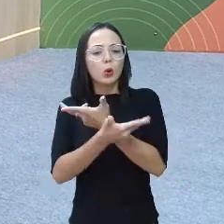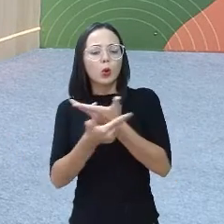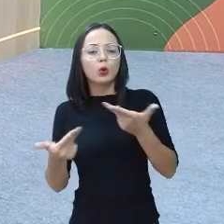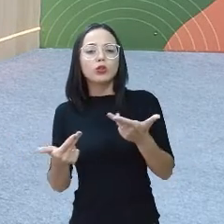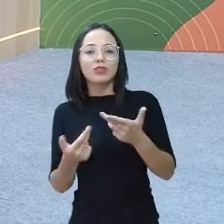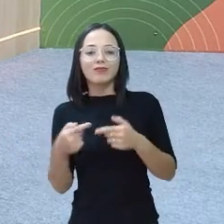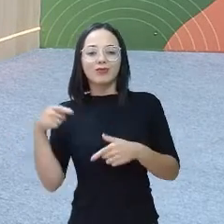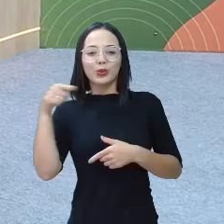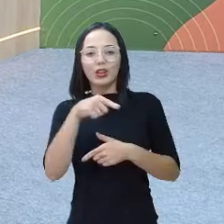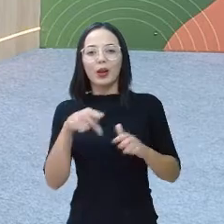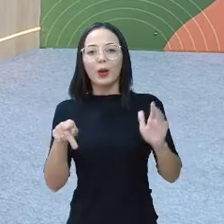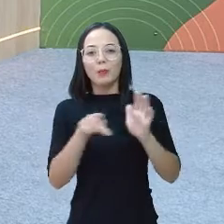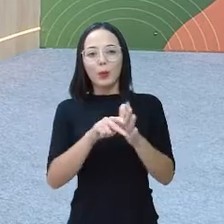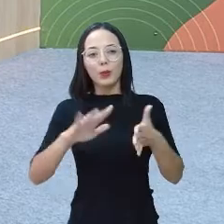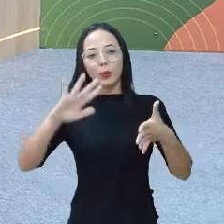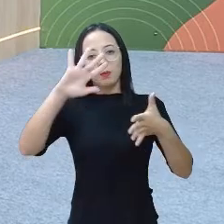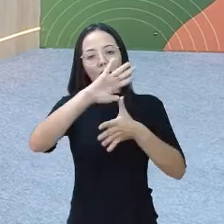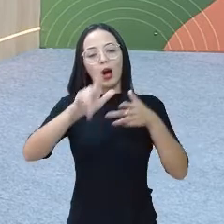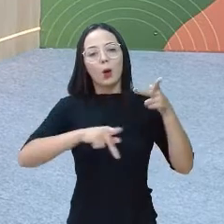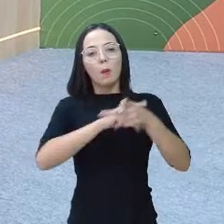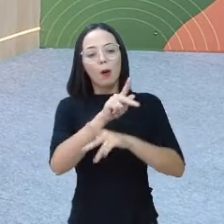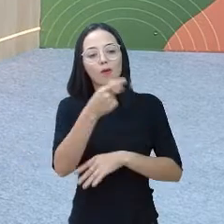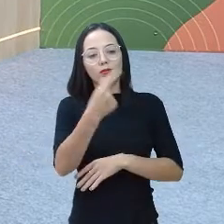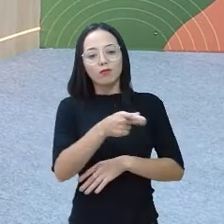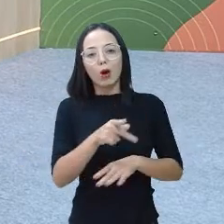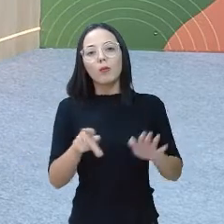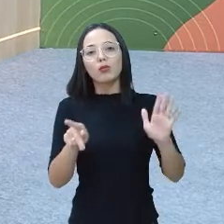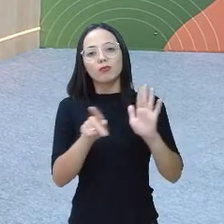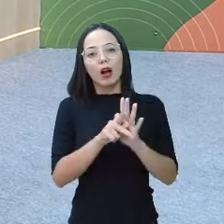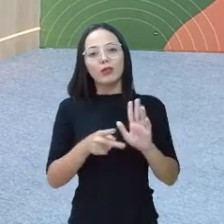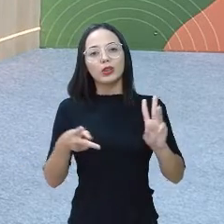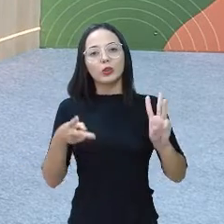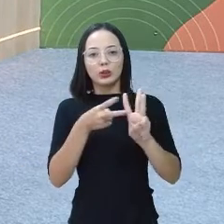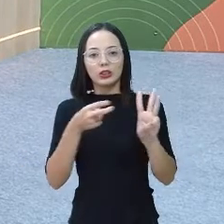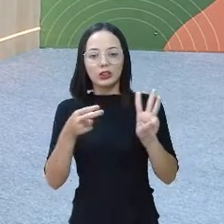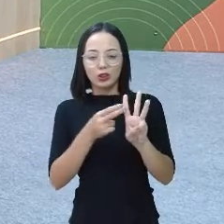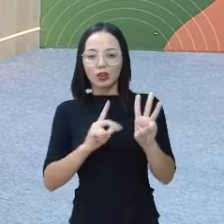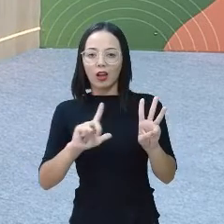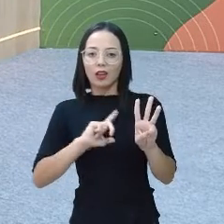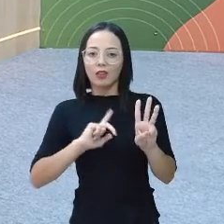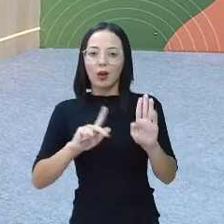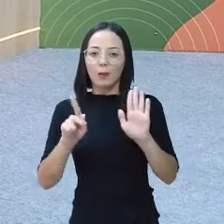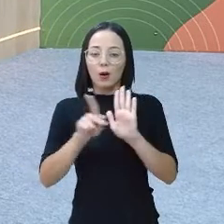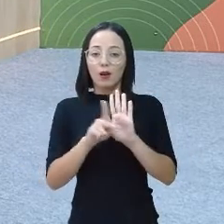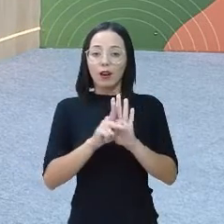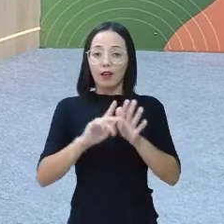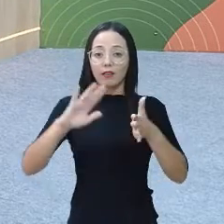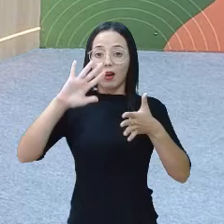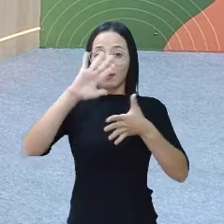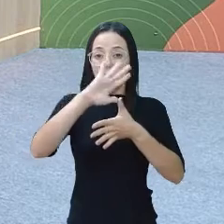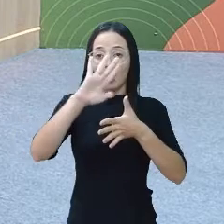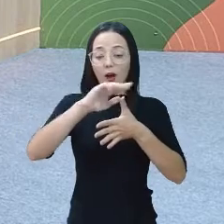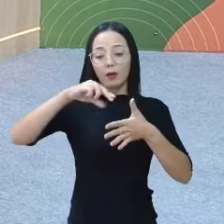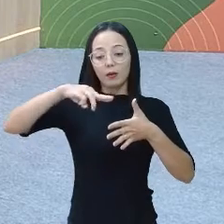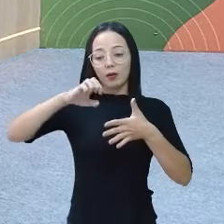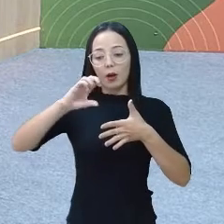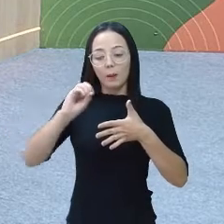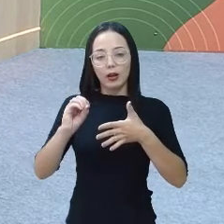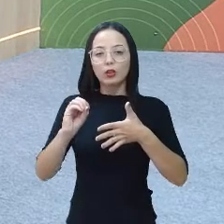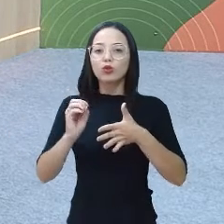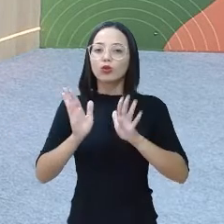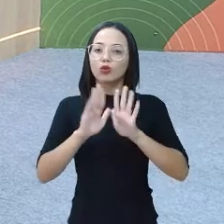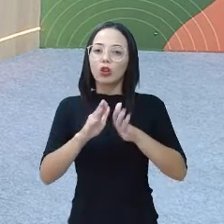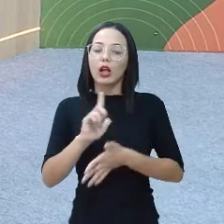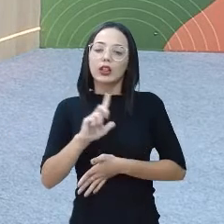os armamentos que os povos originários, né, os povos indígenas que habitavam a região da Mesoamérica, né,